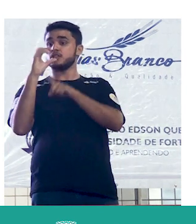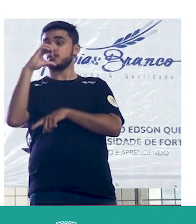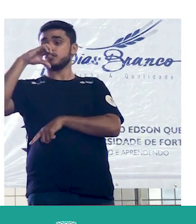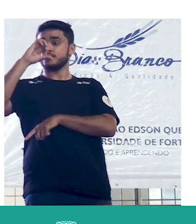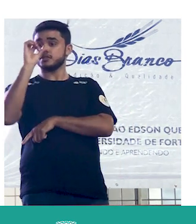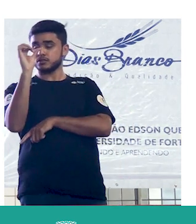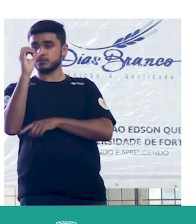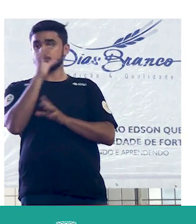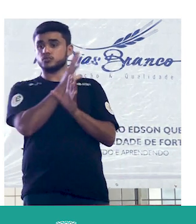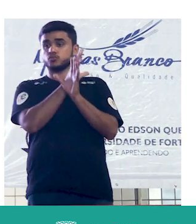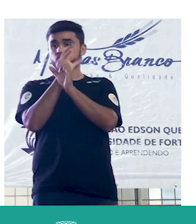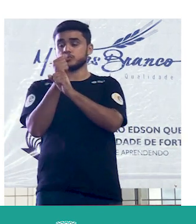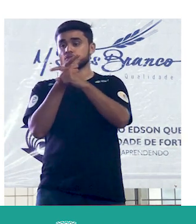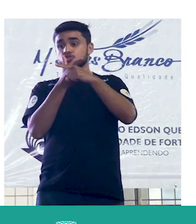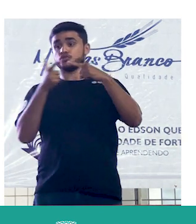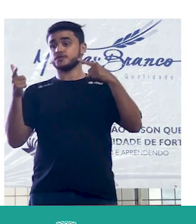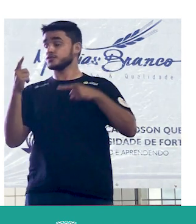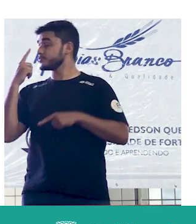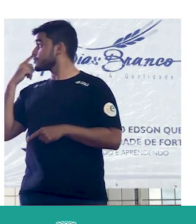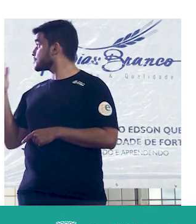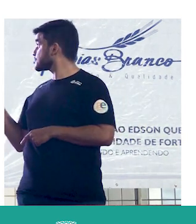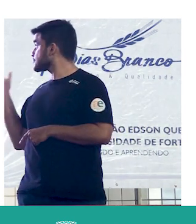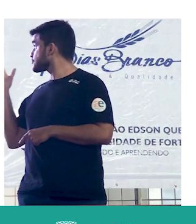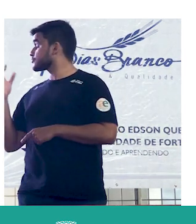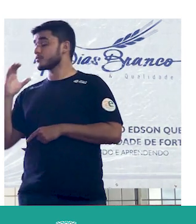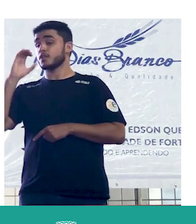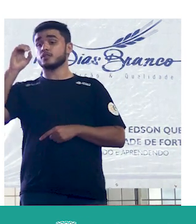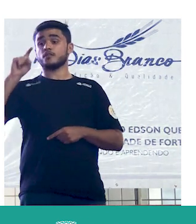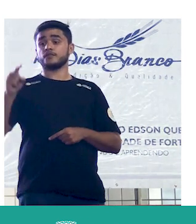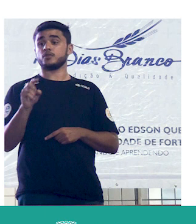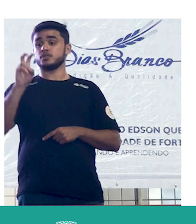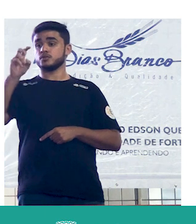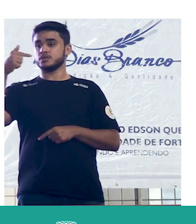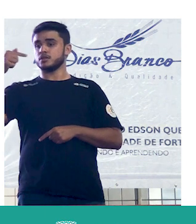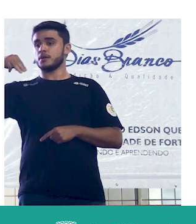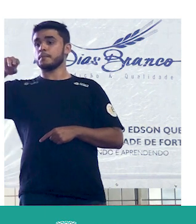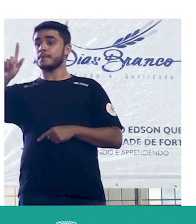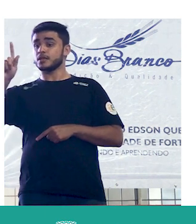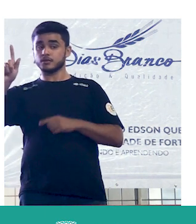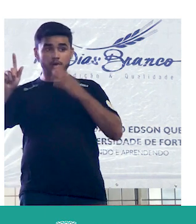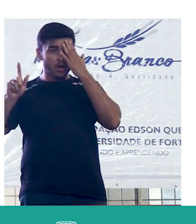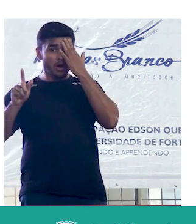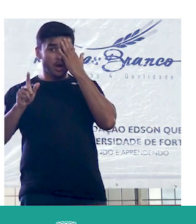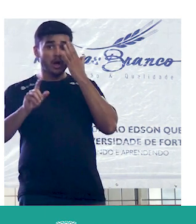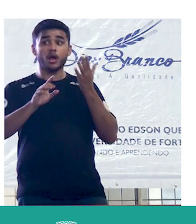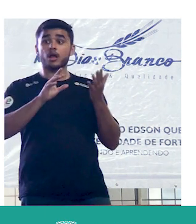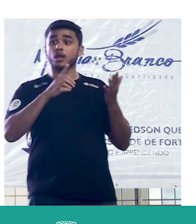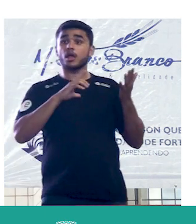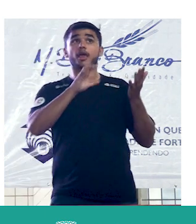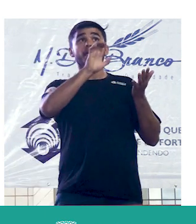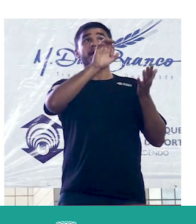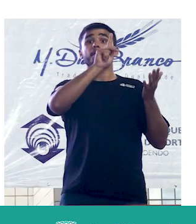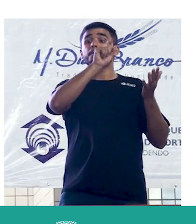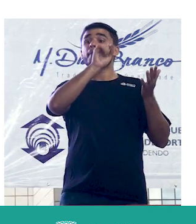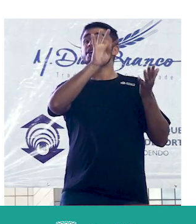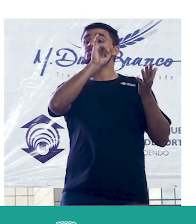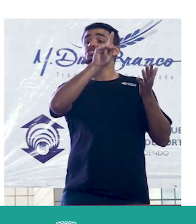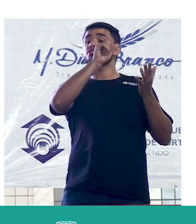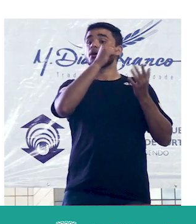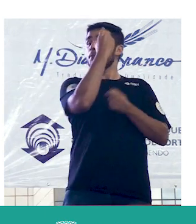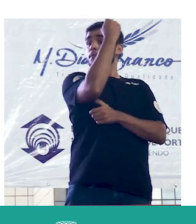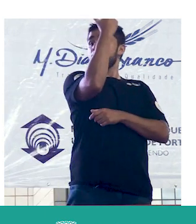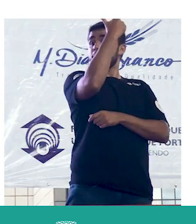0,57 miligramas. Então, nessa reação, cada miligrama de hidroxiapatita produziu